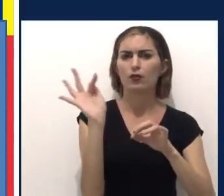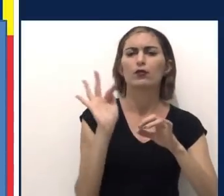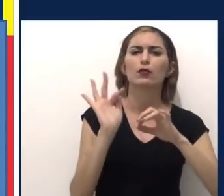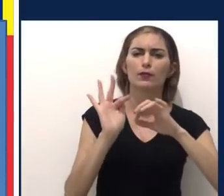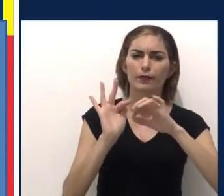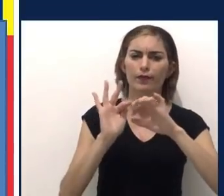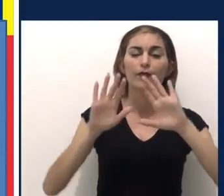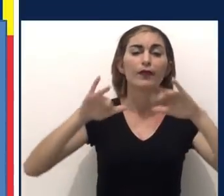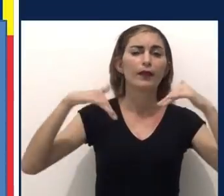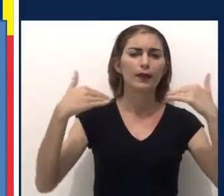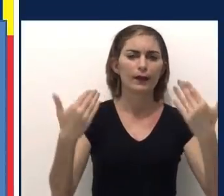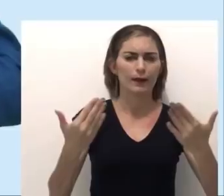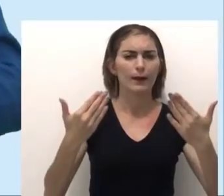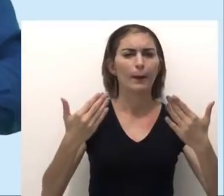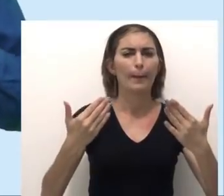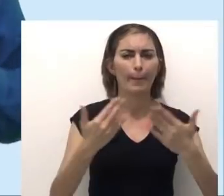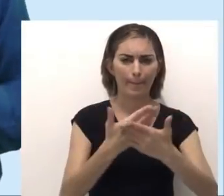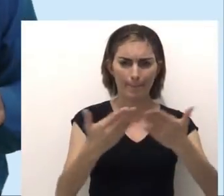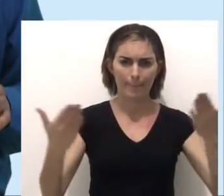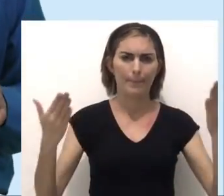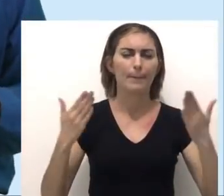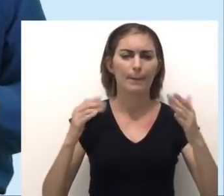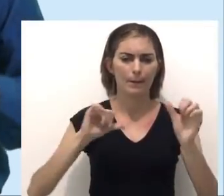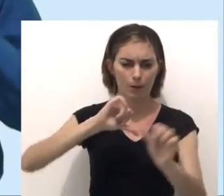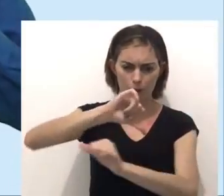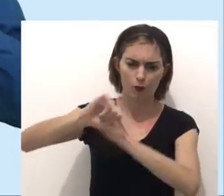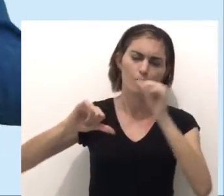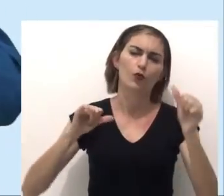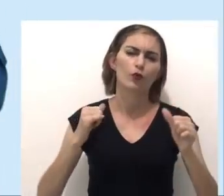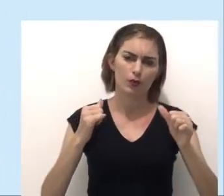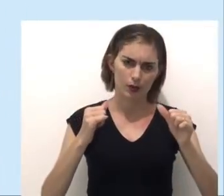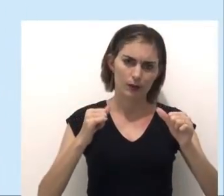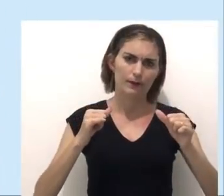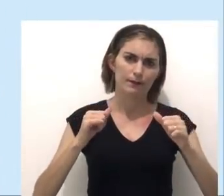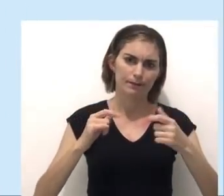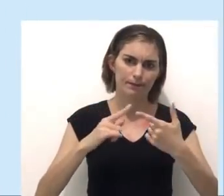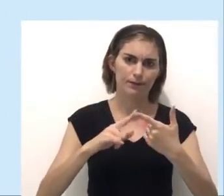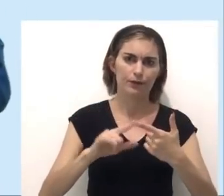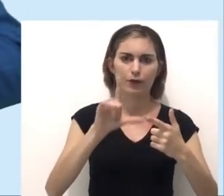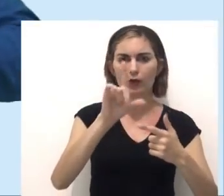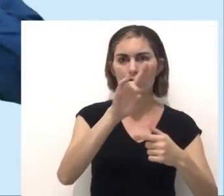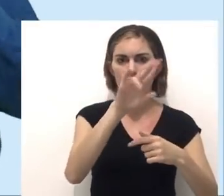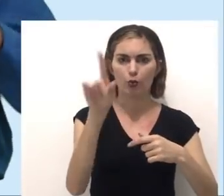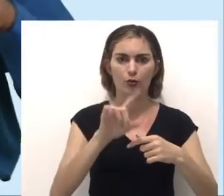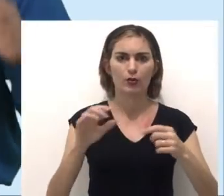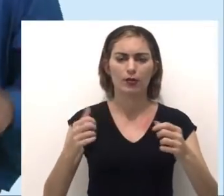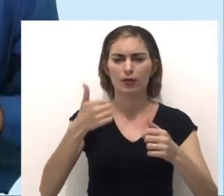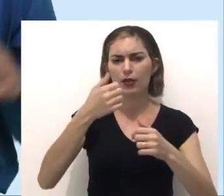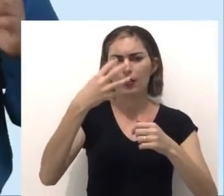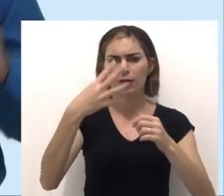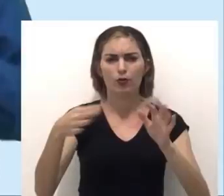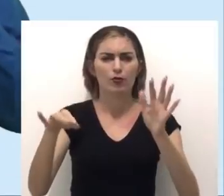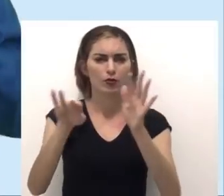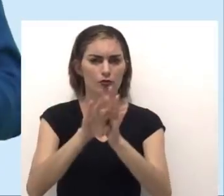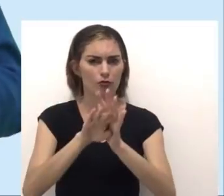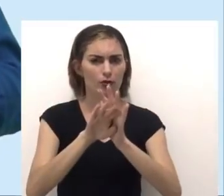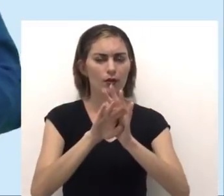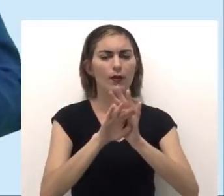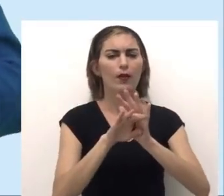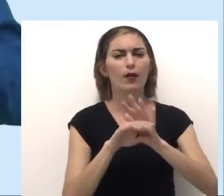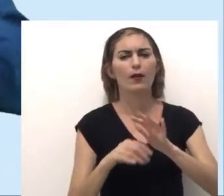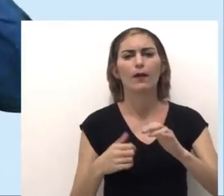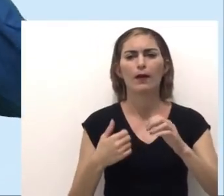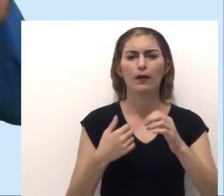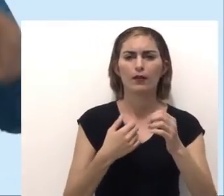na França. Então, para reverter esse quadro de crise, Luís XIV chega a